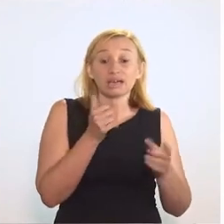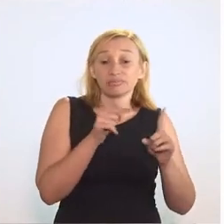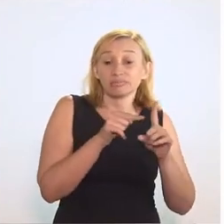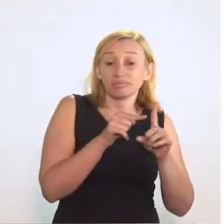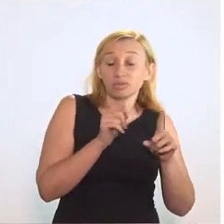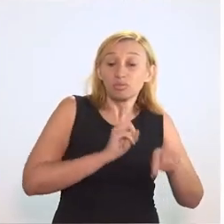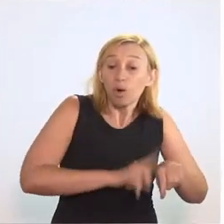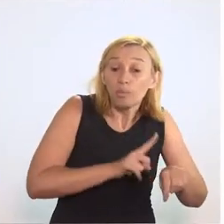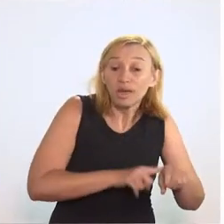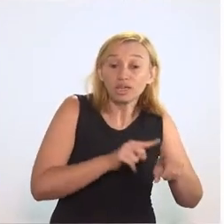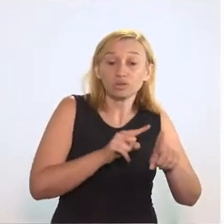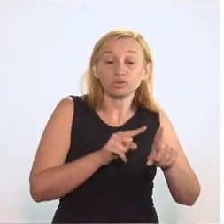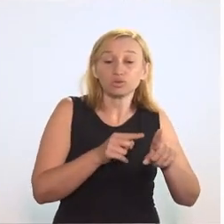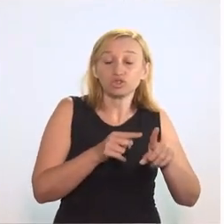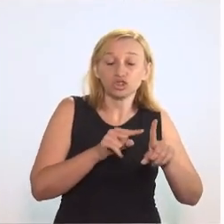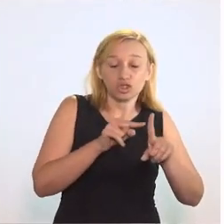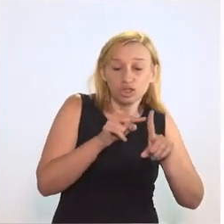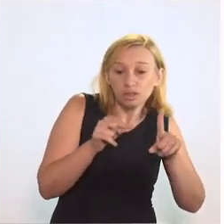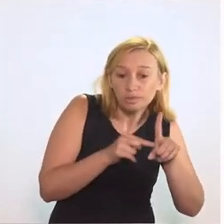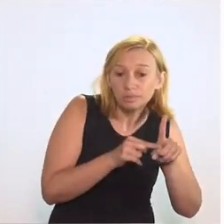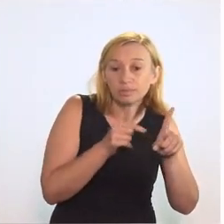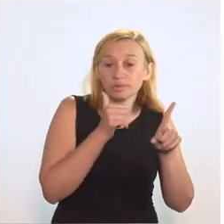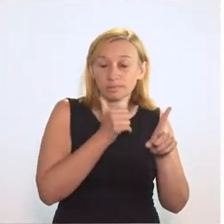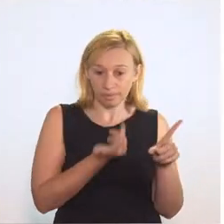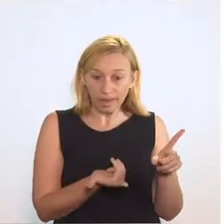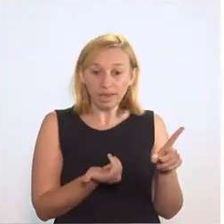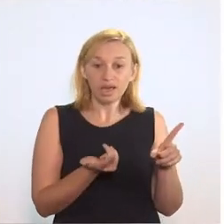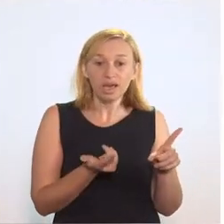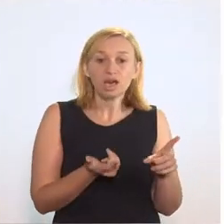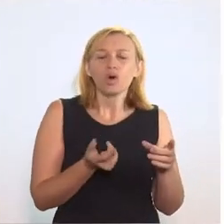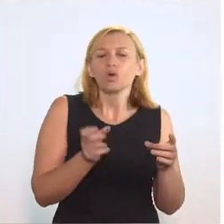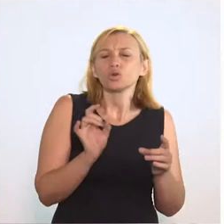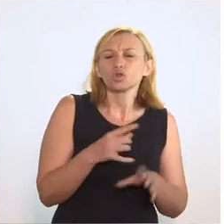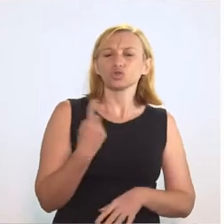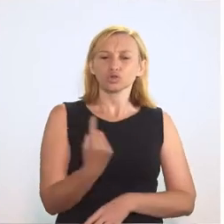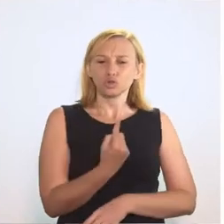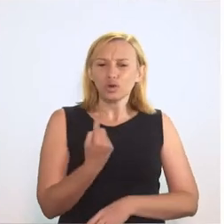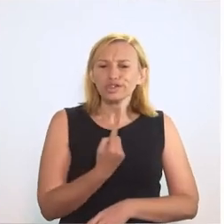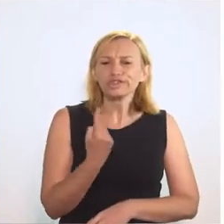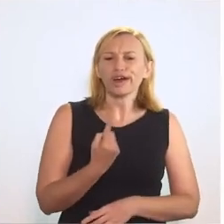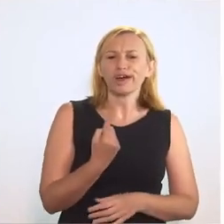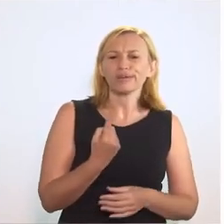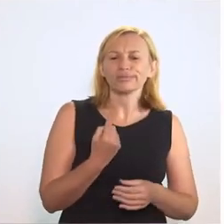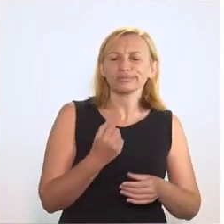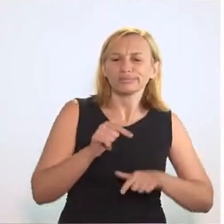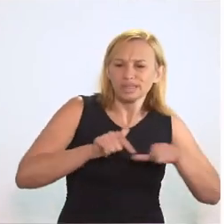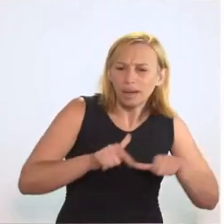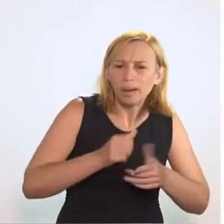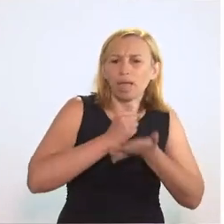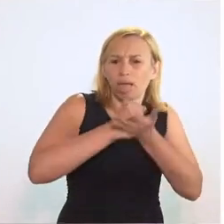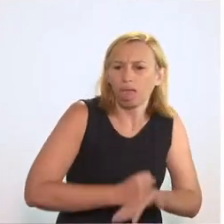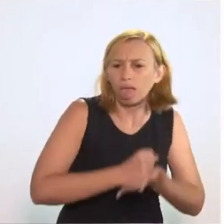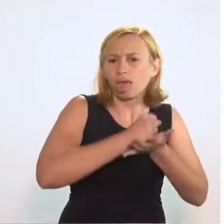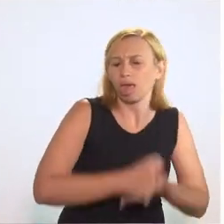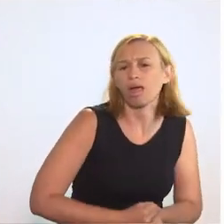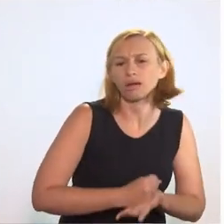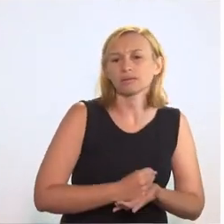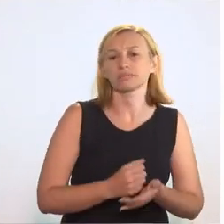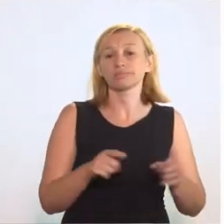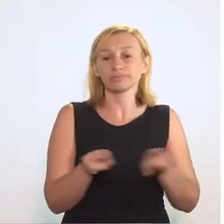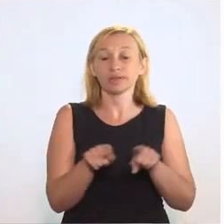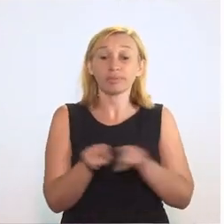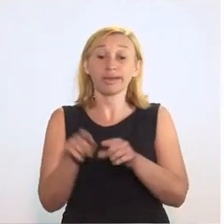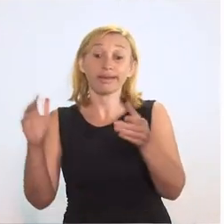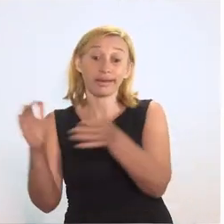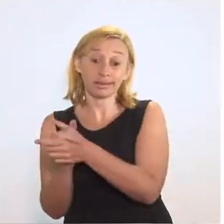maternidade, principalmente no que dizia a respeito a o que, que era solidão, o que, que era sobrecarga e o que, que era o tal do